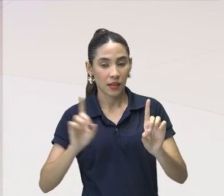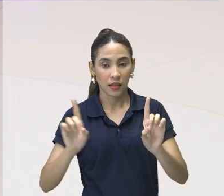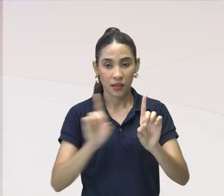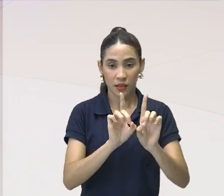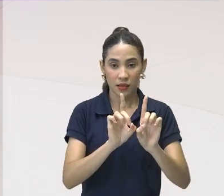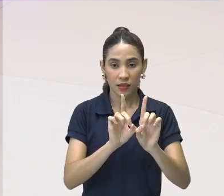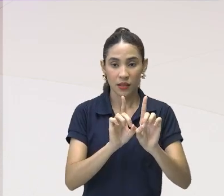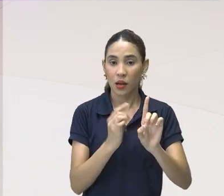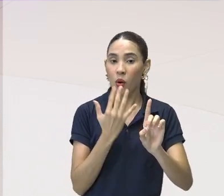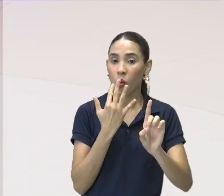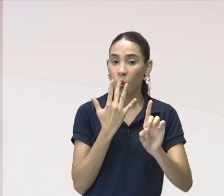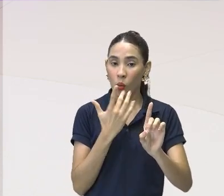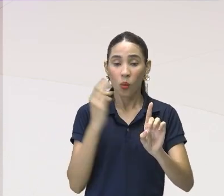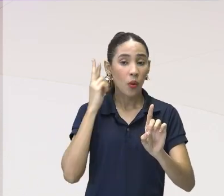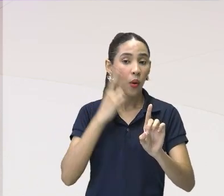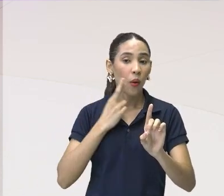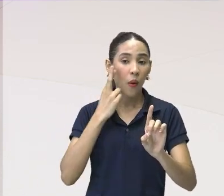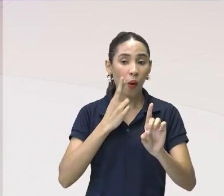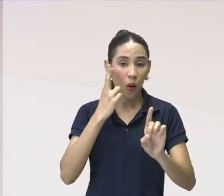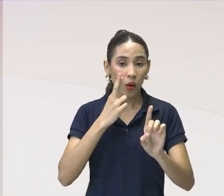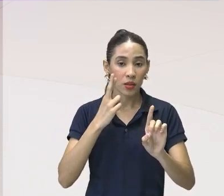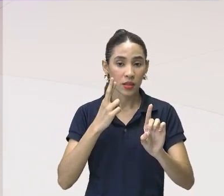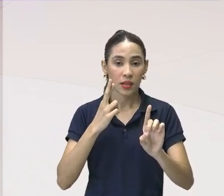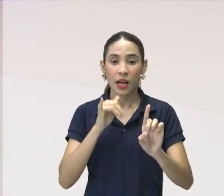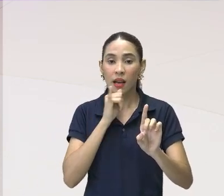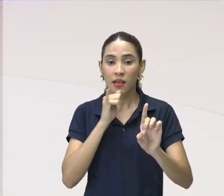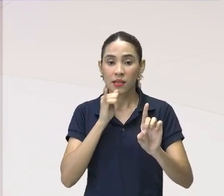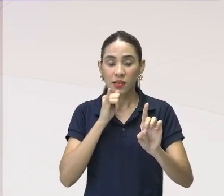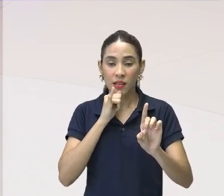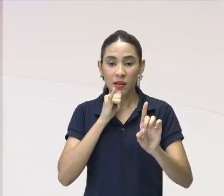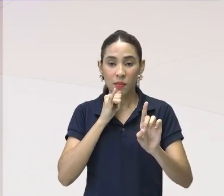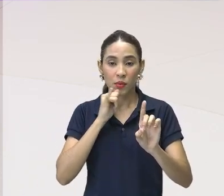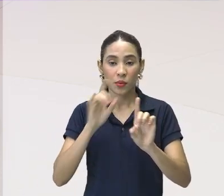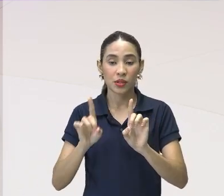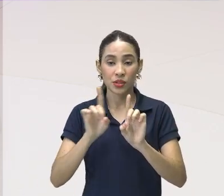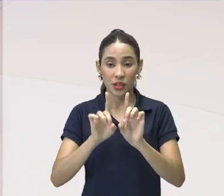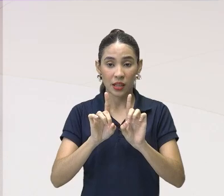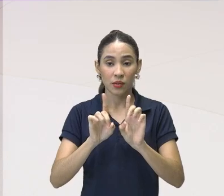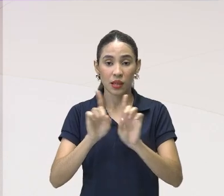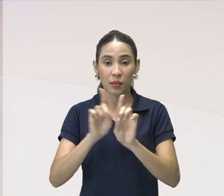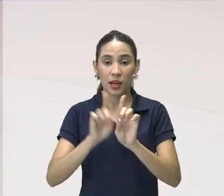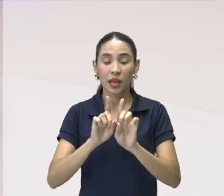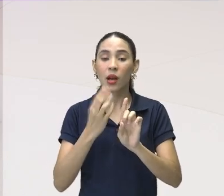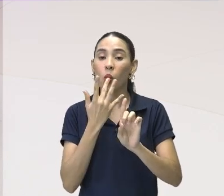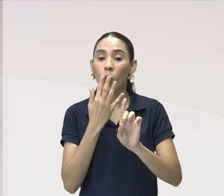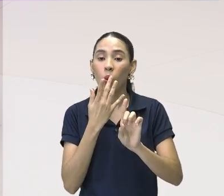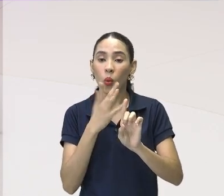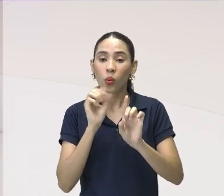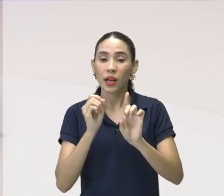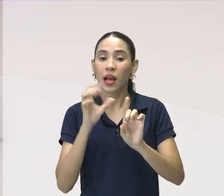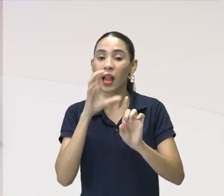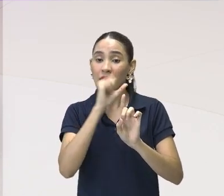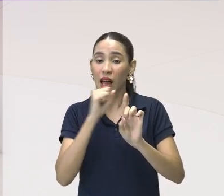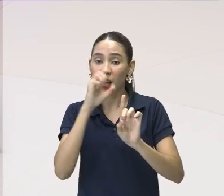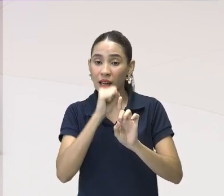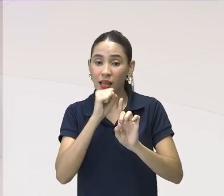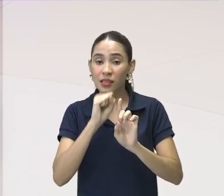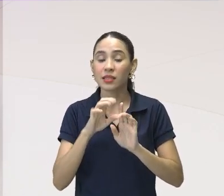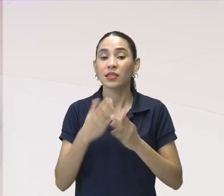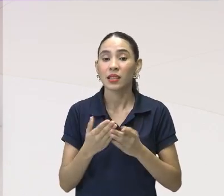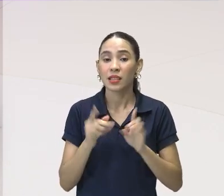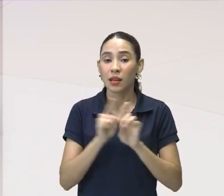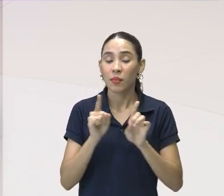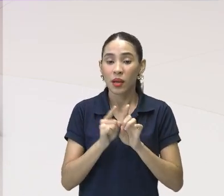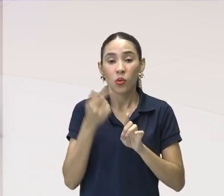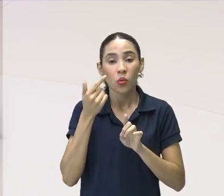está com cabelo rosa. Quem está do seu lado direito está com o cabelo laranja. E por